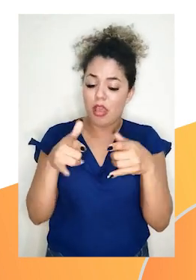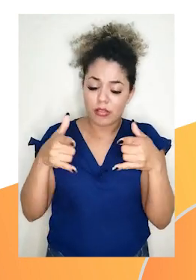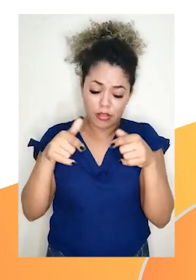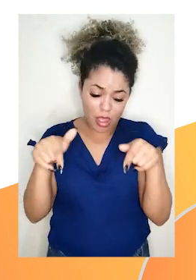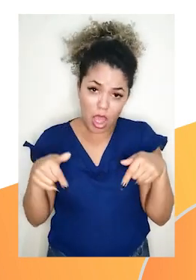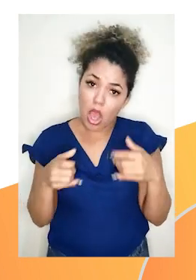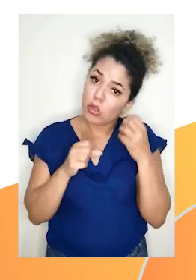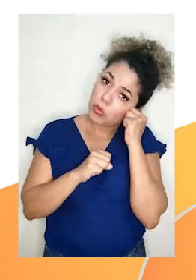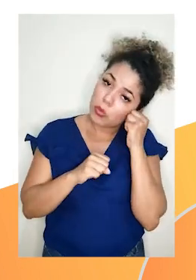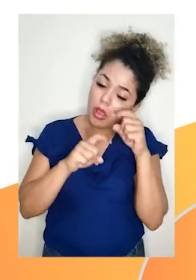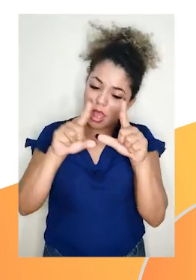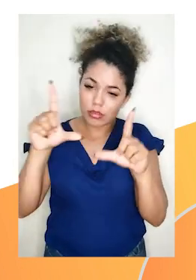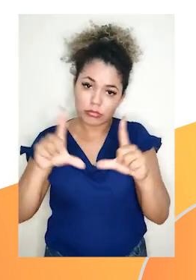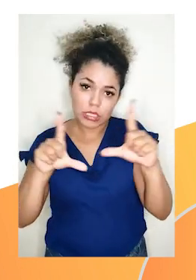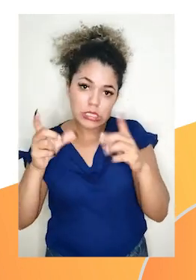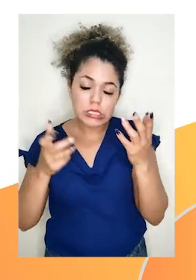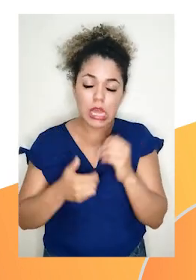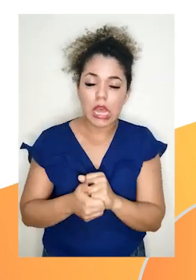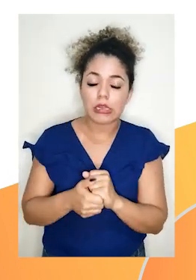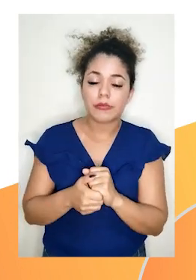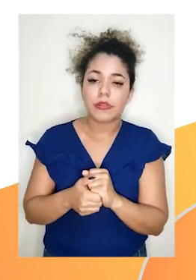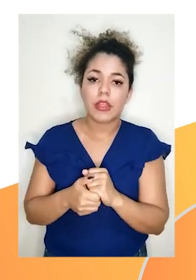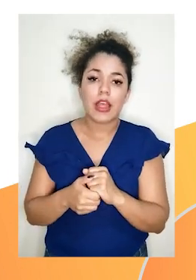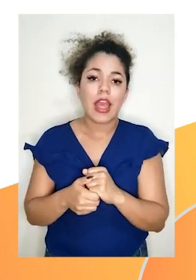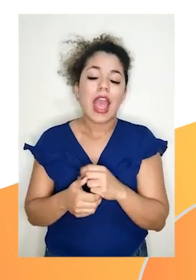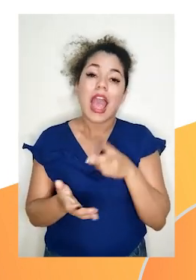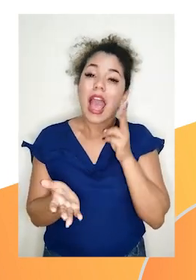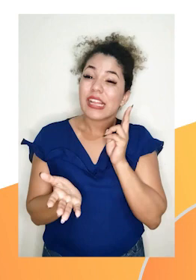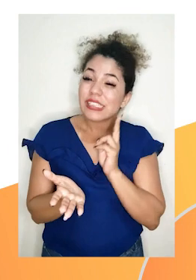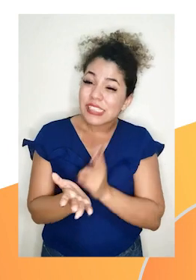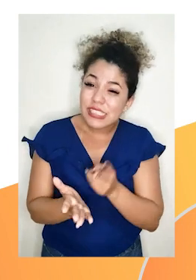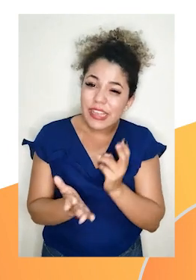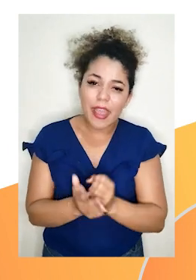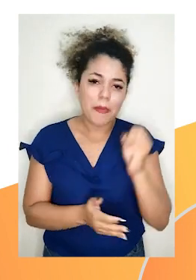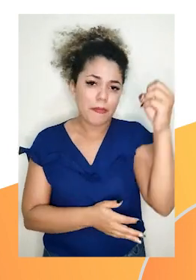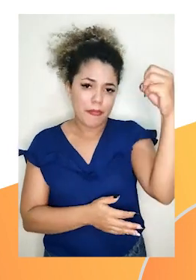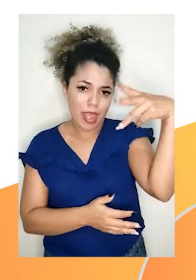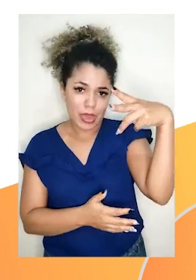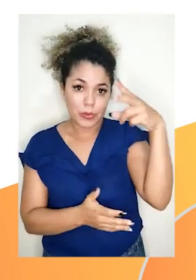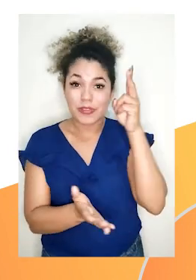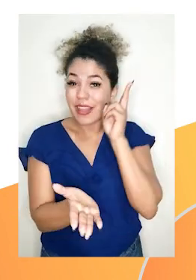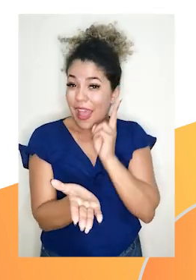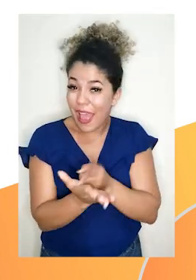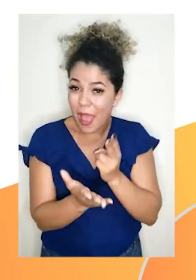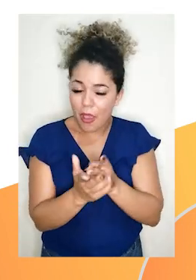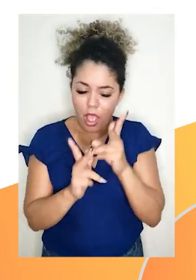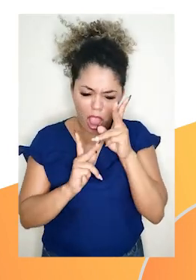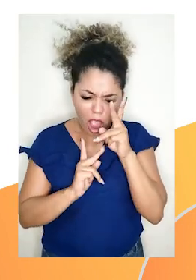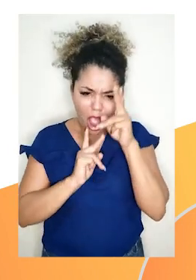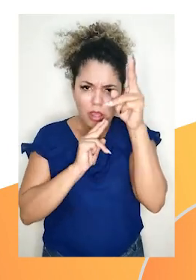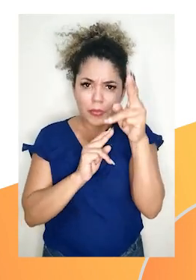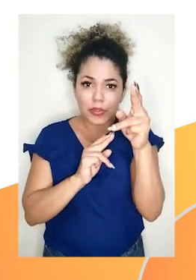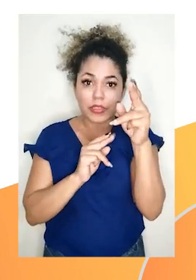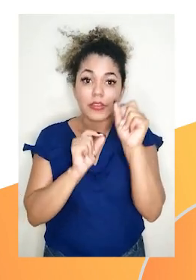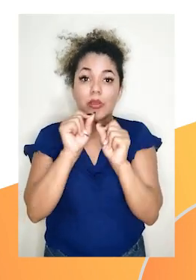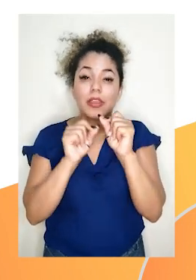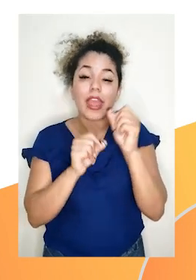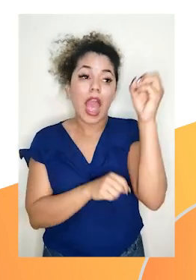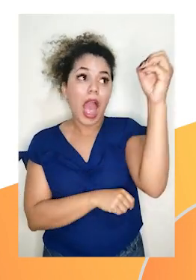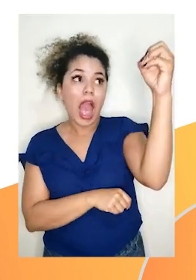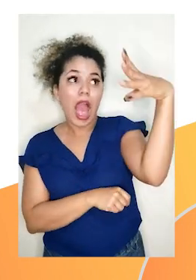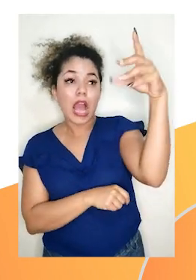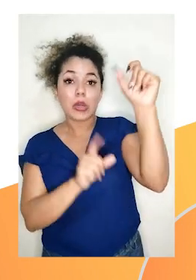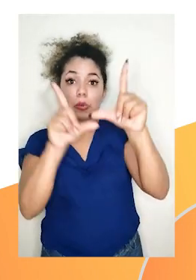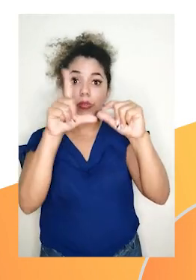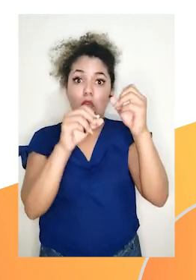na sala, em outra região mais distante, a potência se mantém a mesma. A potência é a luminosidade da estrela, ou seja,